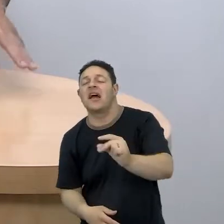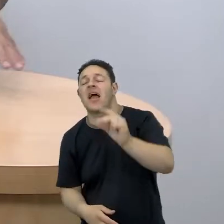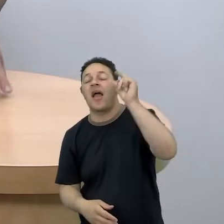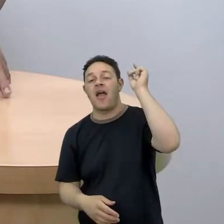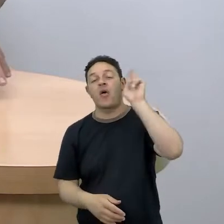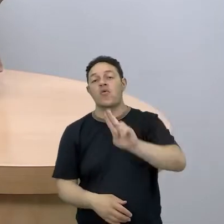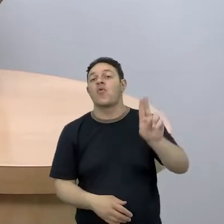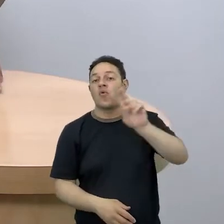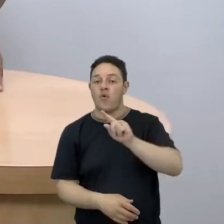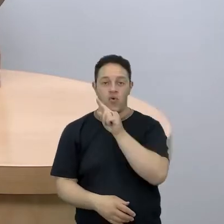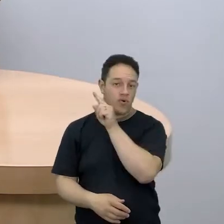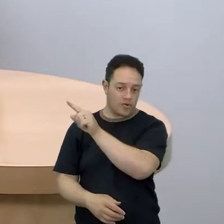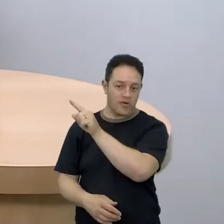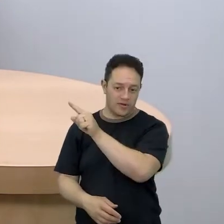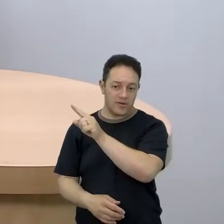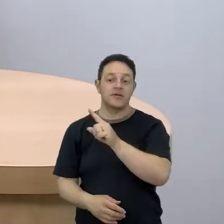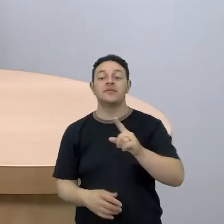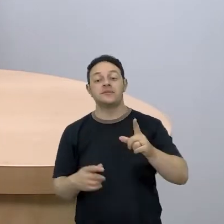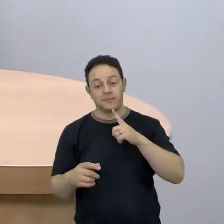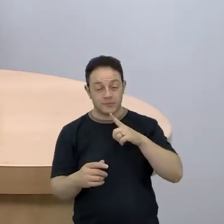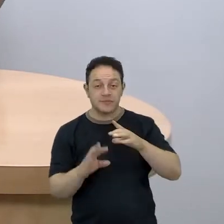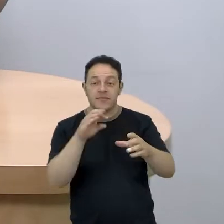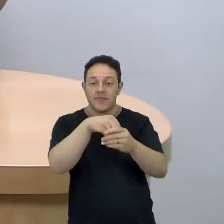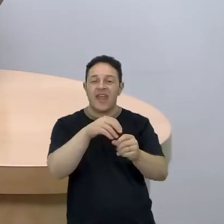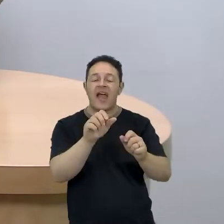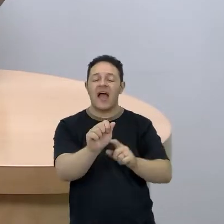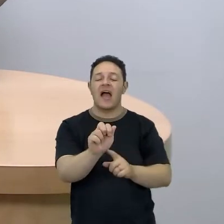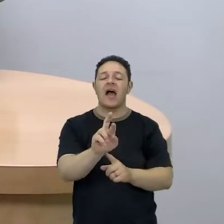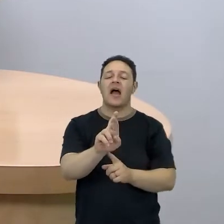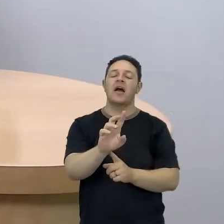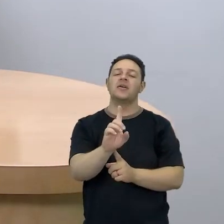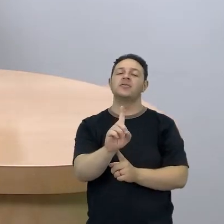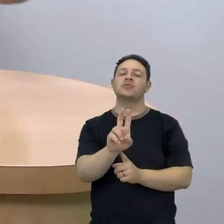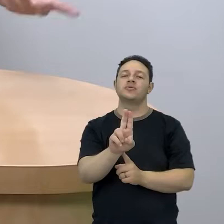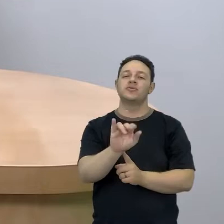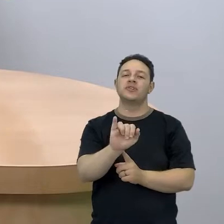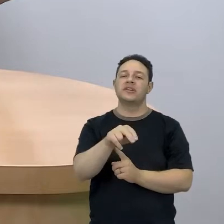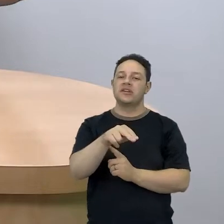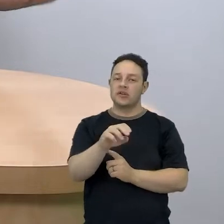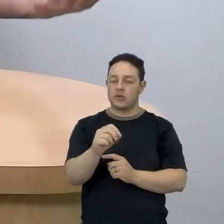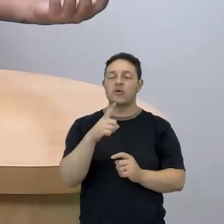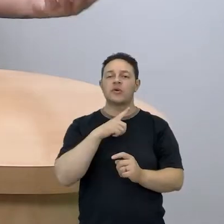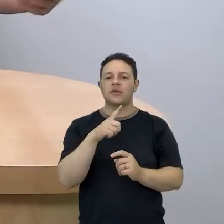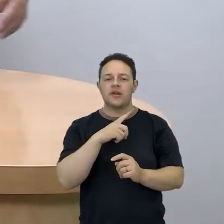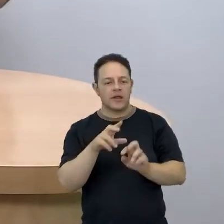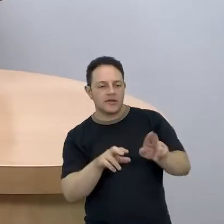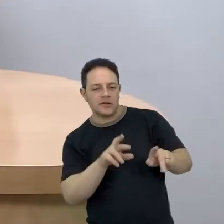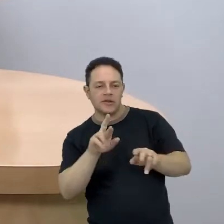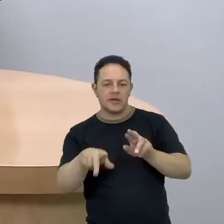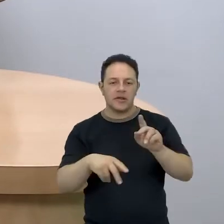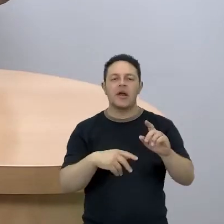então no Arduino a gente trabalha uma variação, né? Uma adaptação dessa linguagem